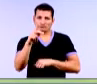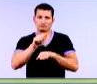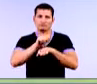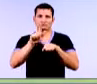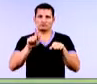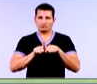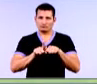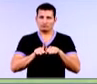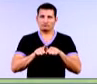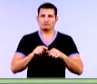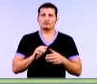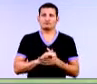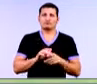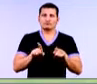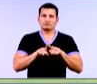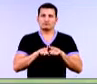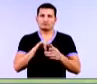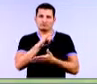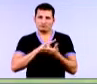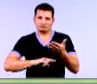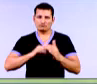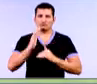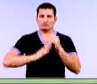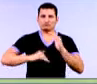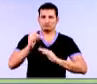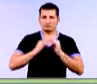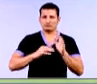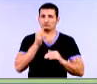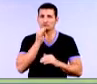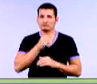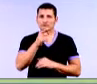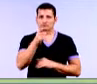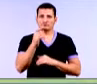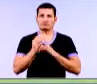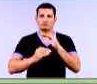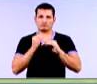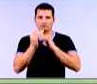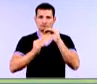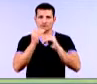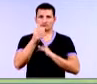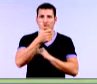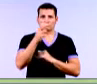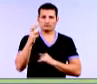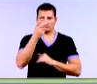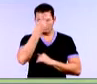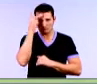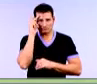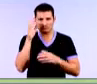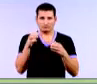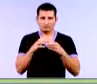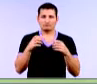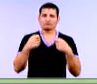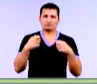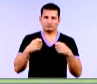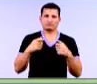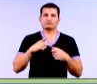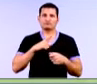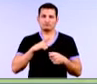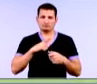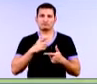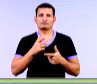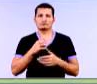outros, inclusive para documentação profissional, ou seja, se você desenvolve lá com 15 pessoas, você tem que comentar para